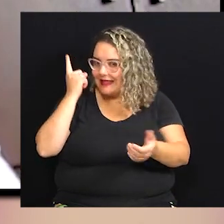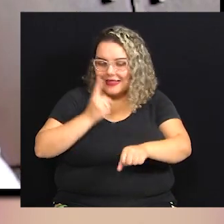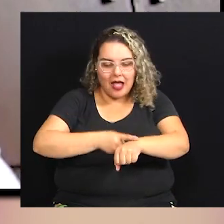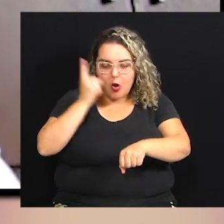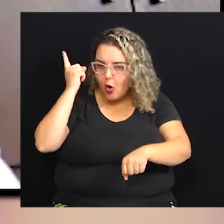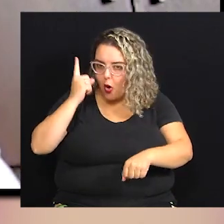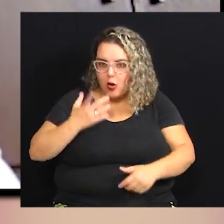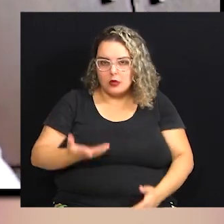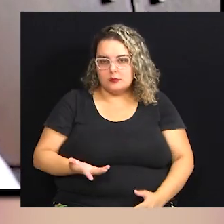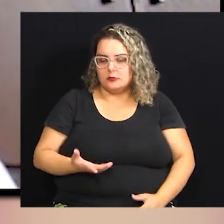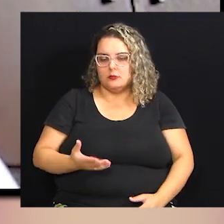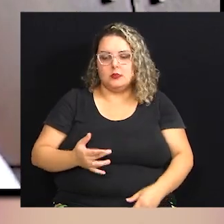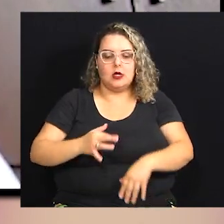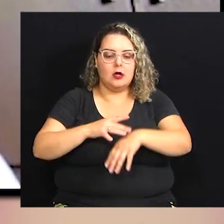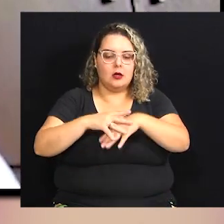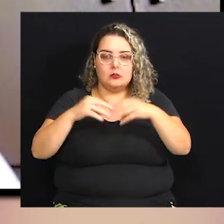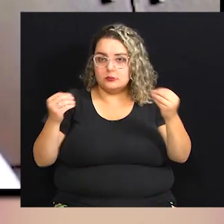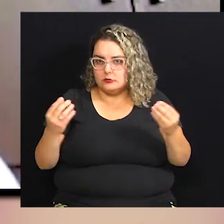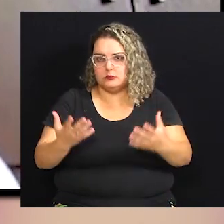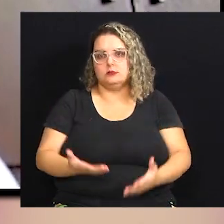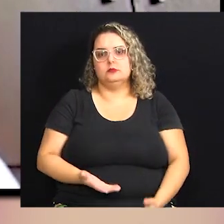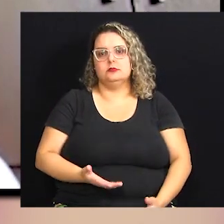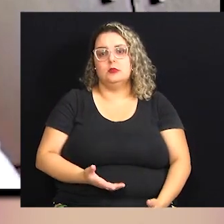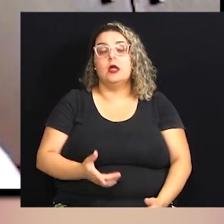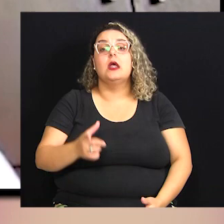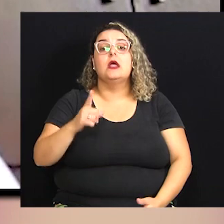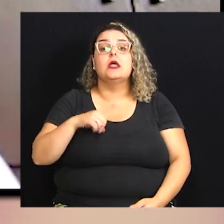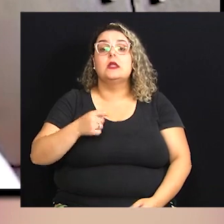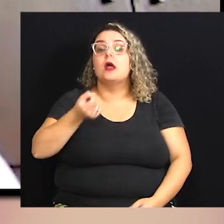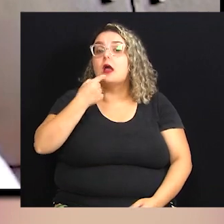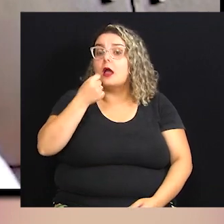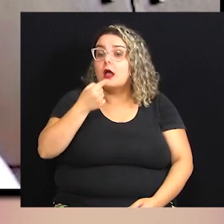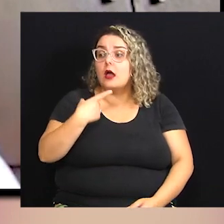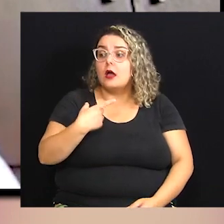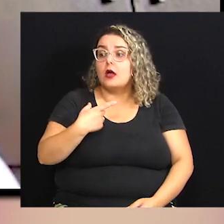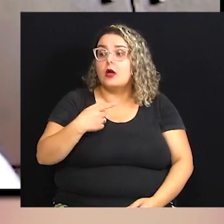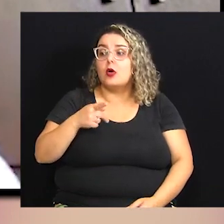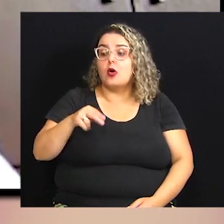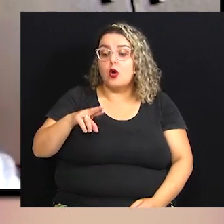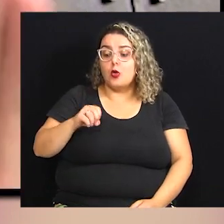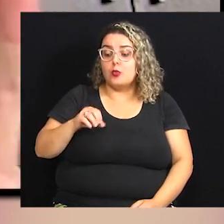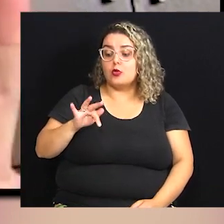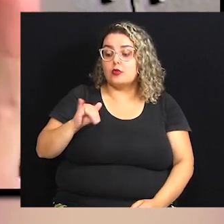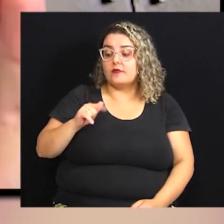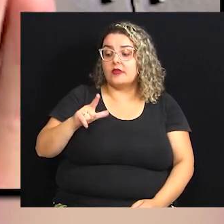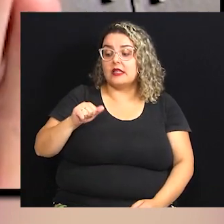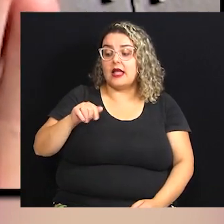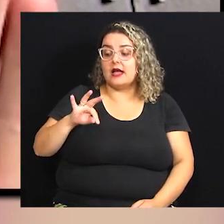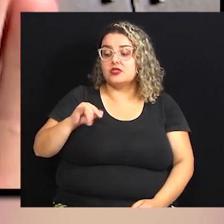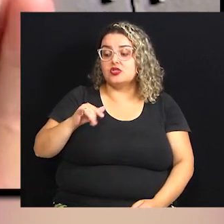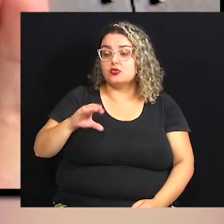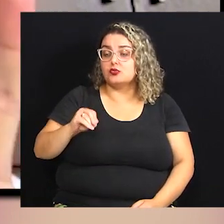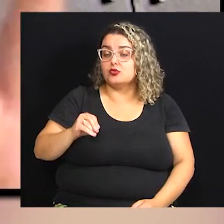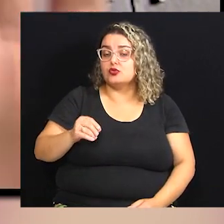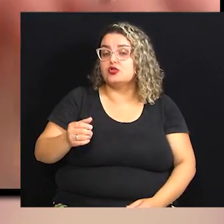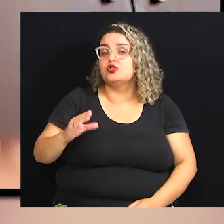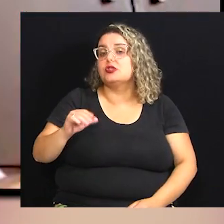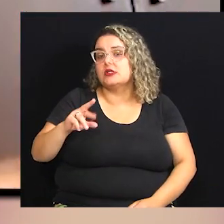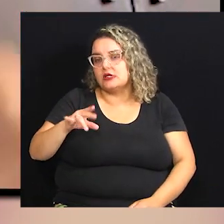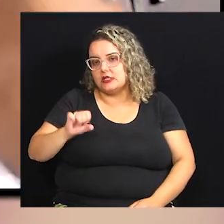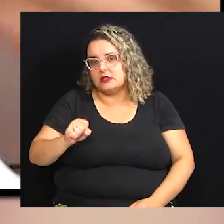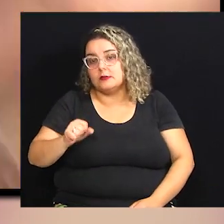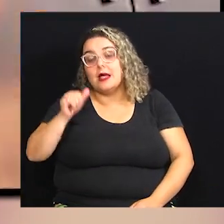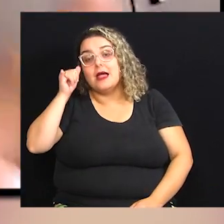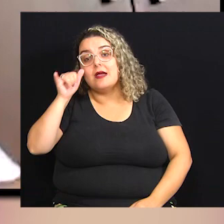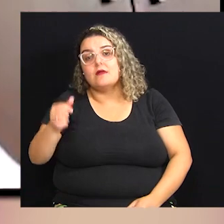são remédios para curar a dor naquele momento. E existem remédios que são profiláticos de crise, que são